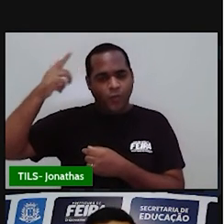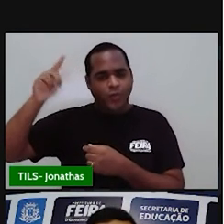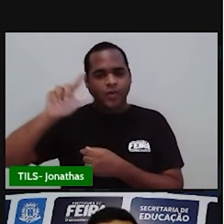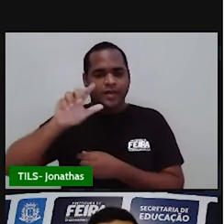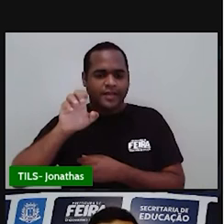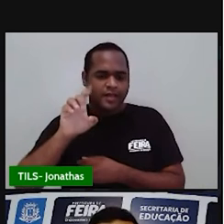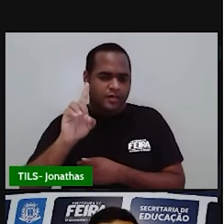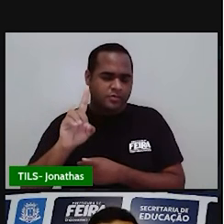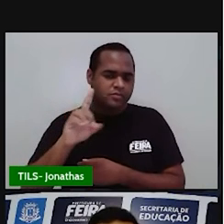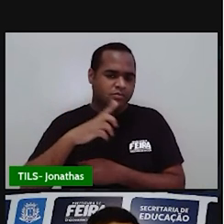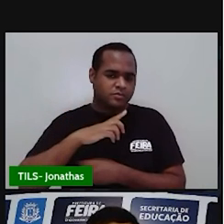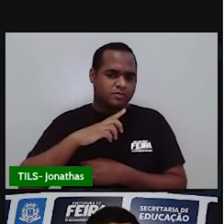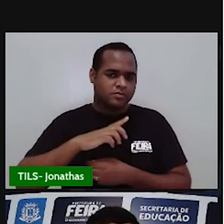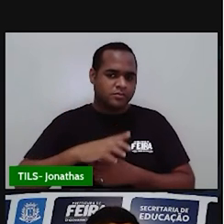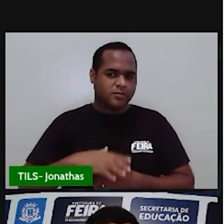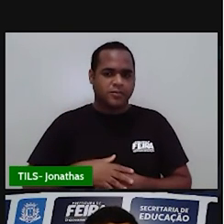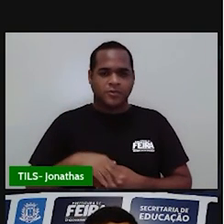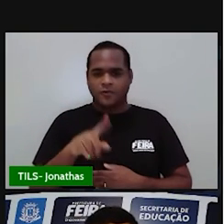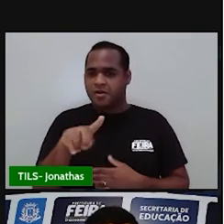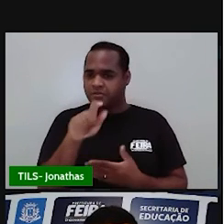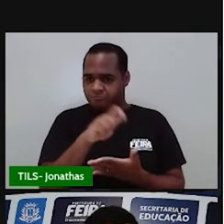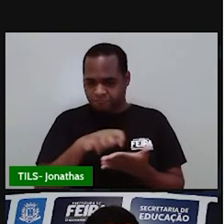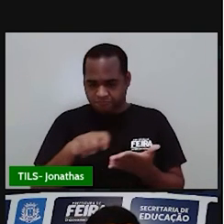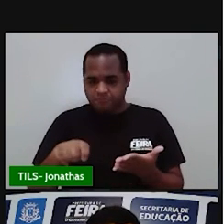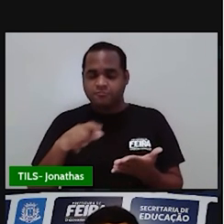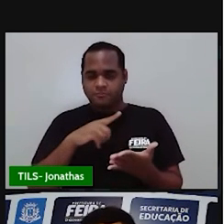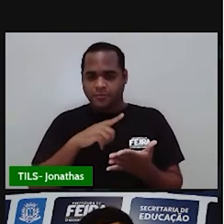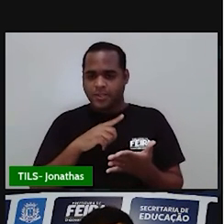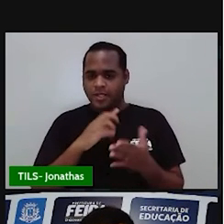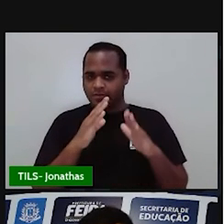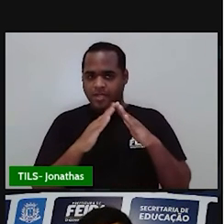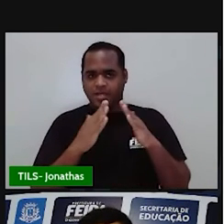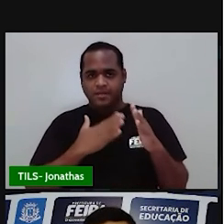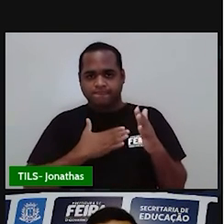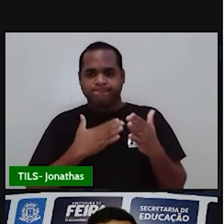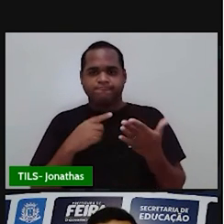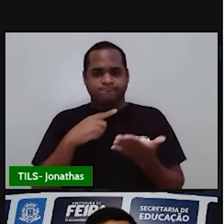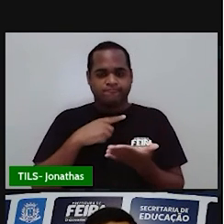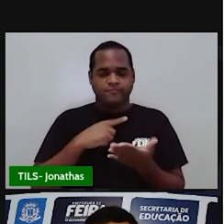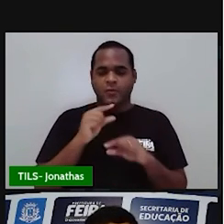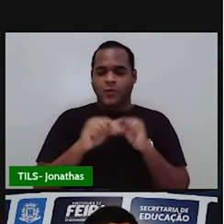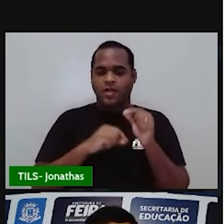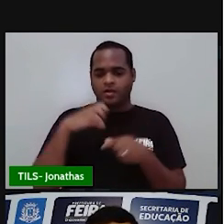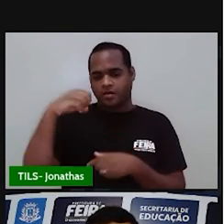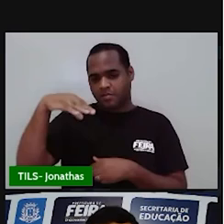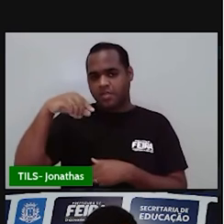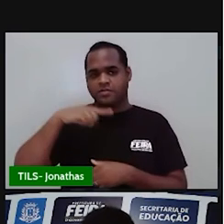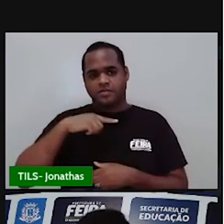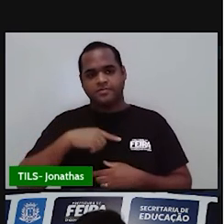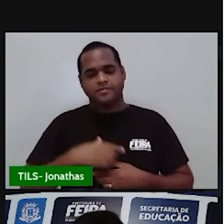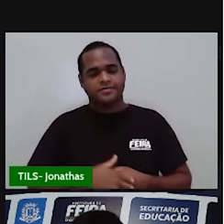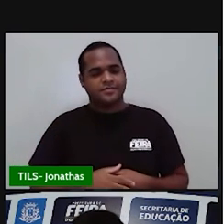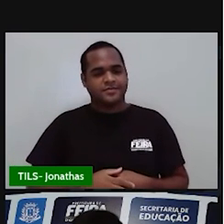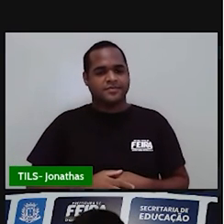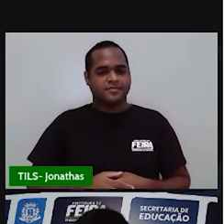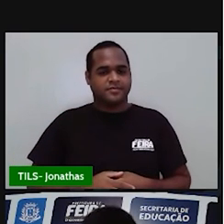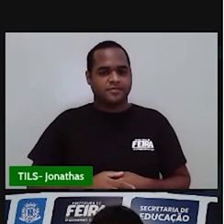estar, né, anotando isso aí, ó. A minha casa tem esse tipo de lâmpada, né?